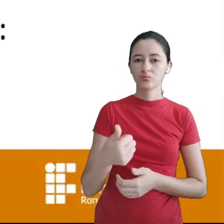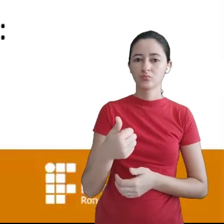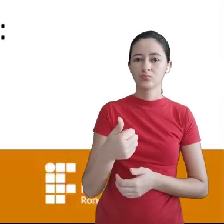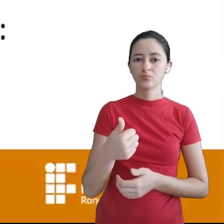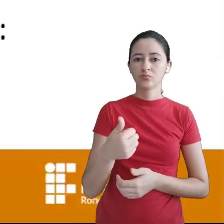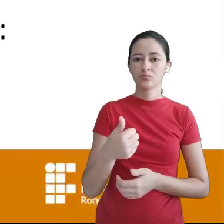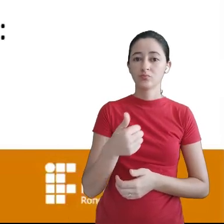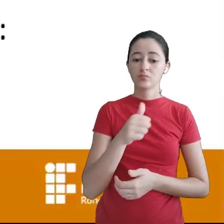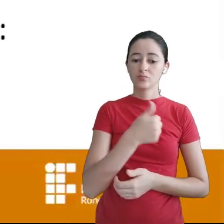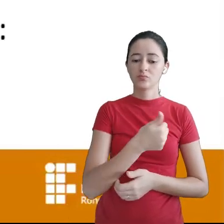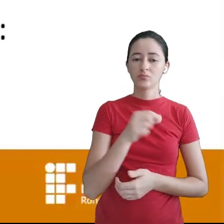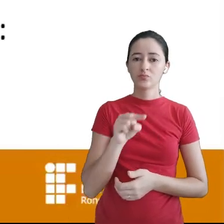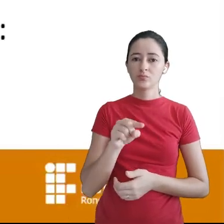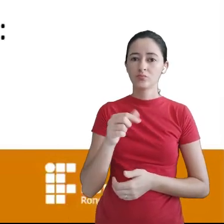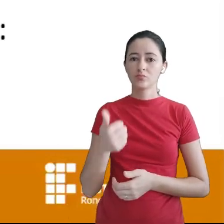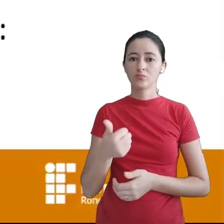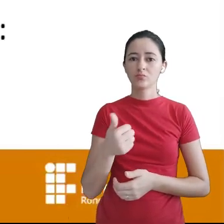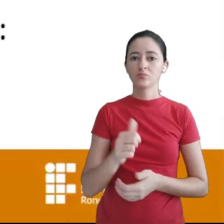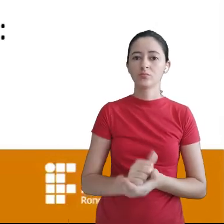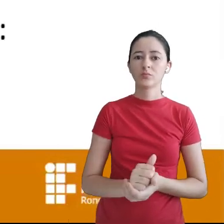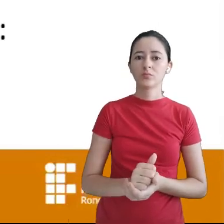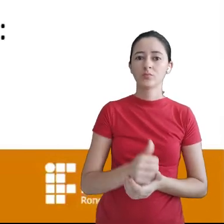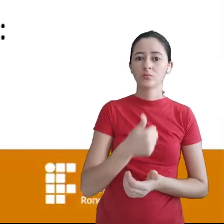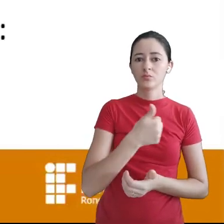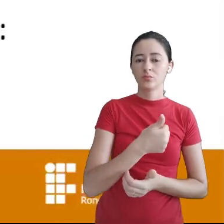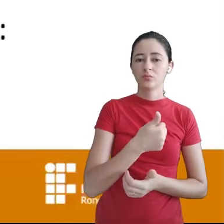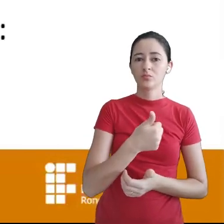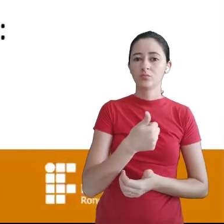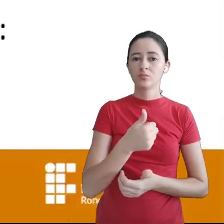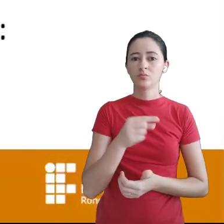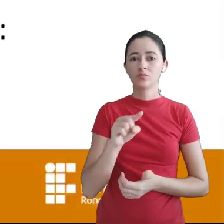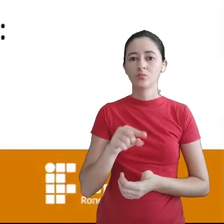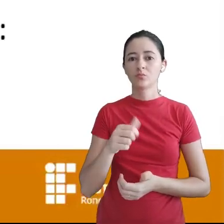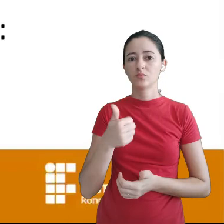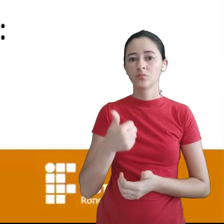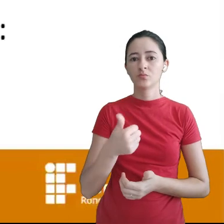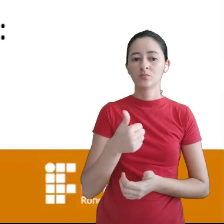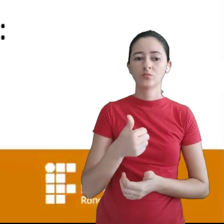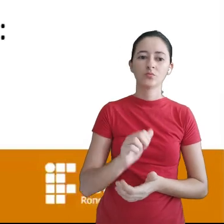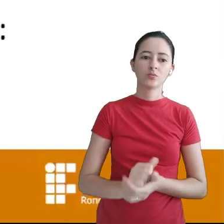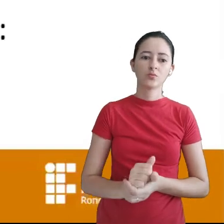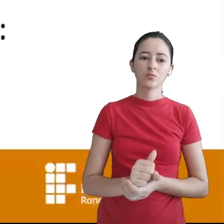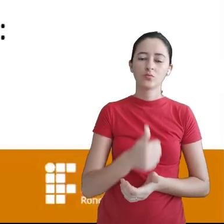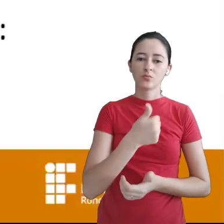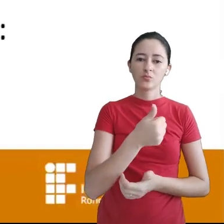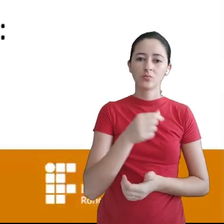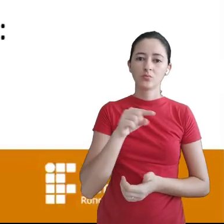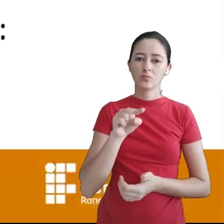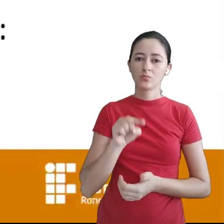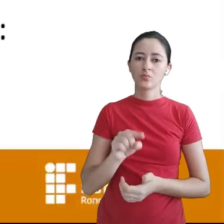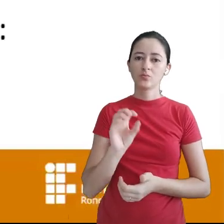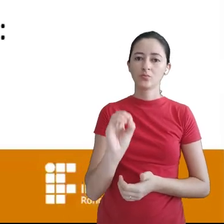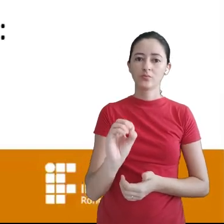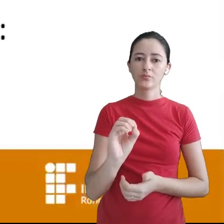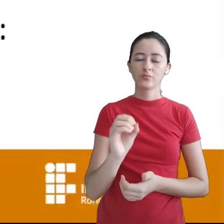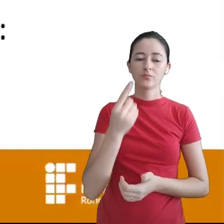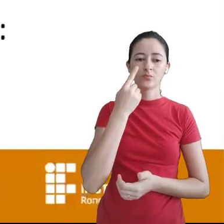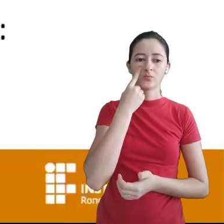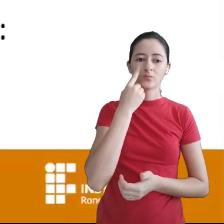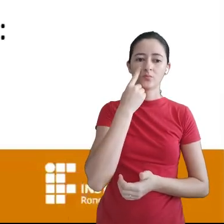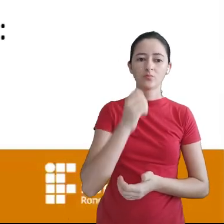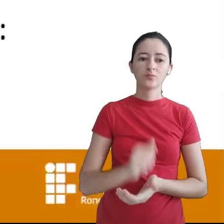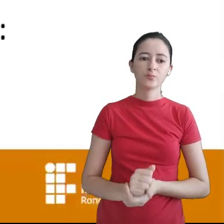possíveis são 1 para 1, né? 1.1, 1, 2.1 e 1 para 0. 1, 2.0. São as